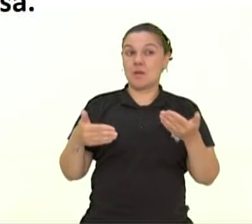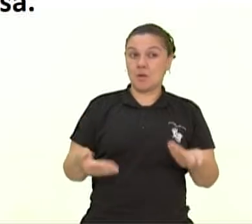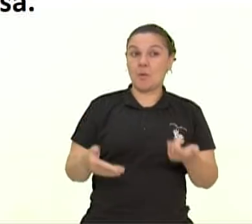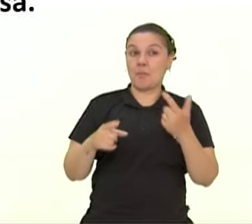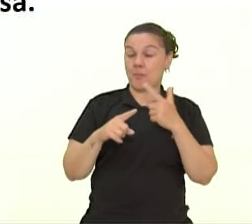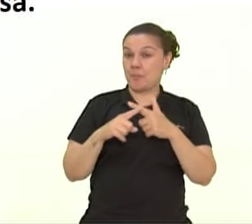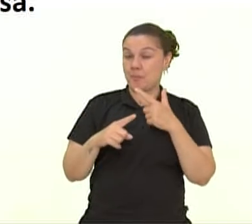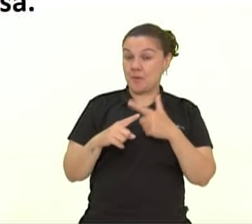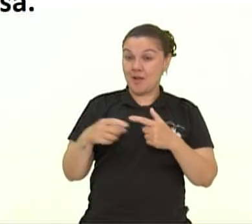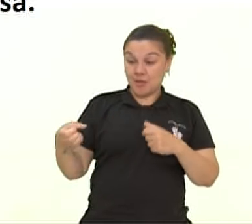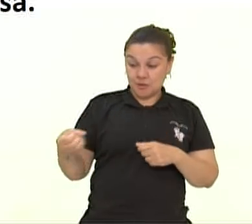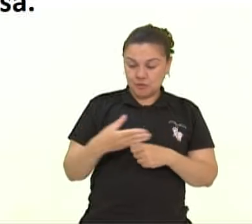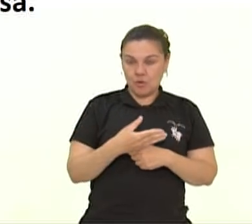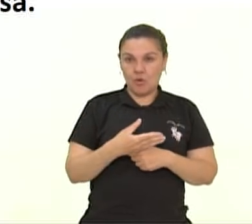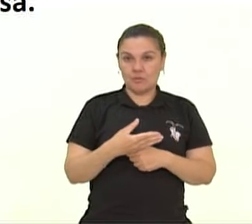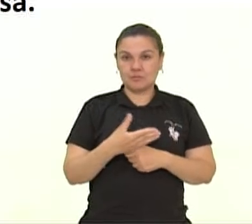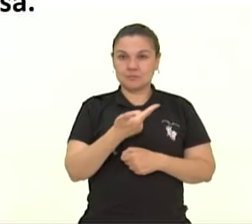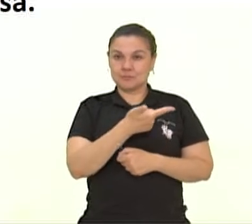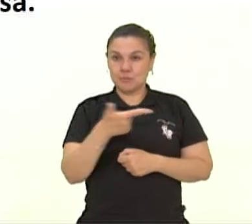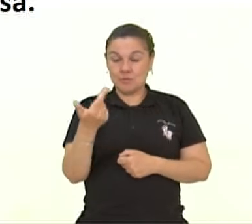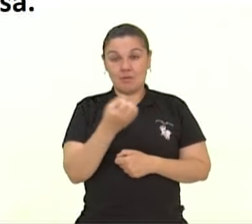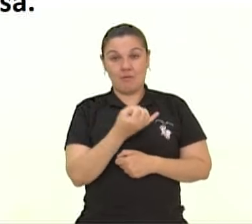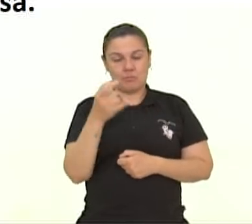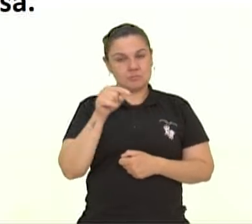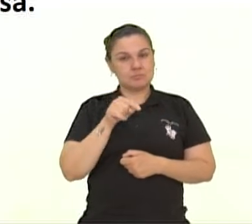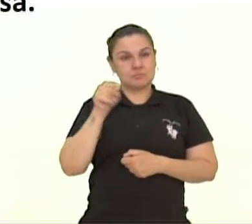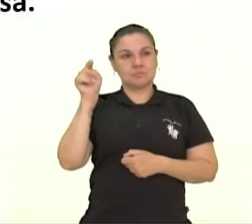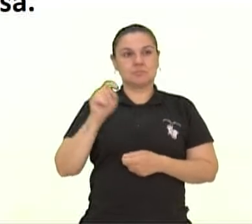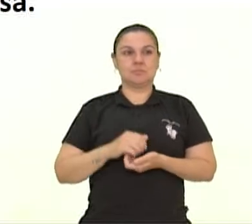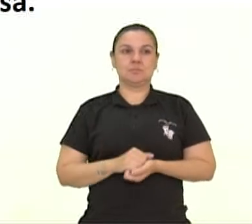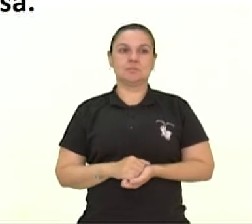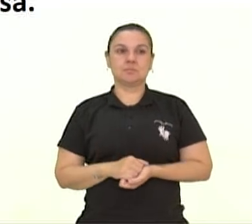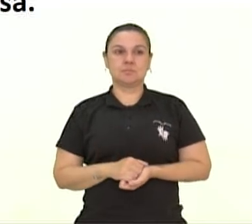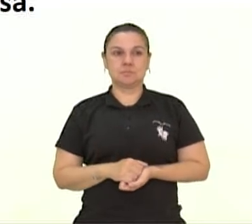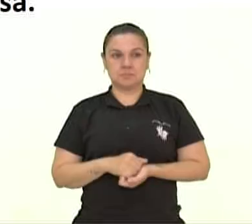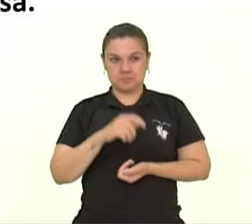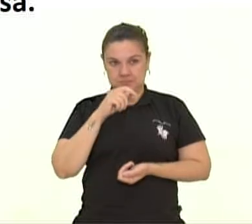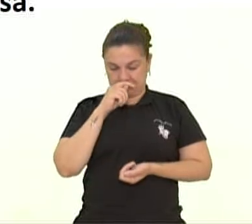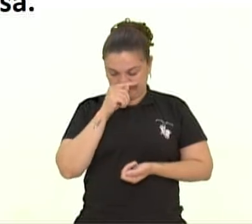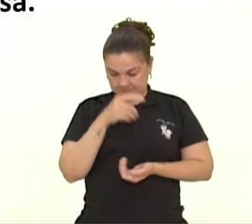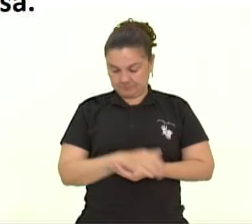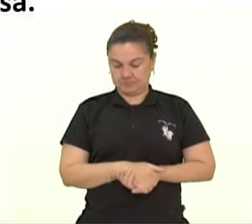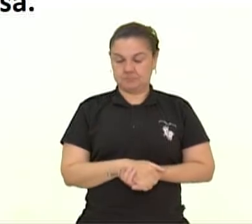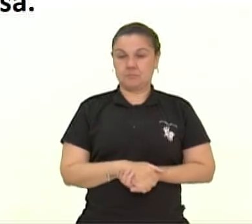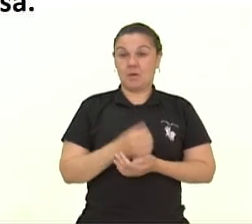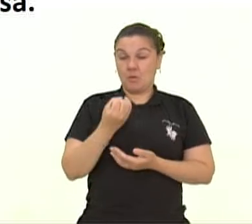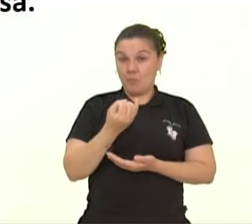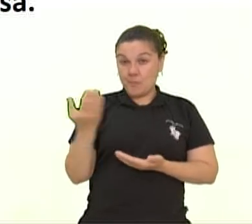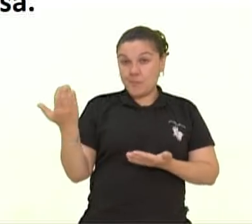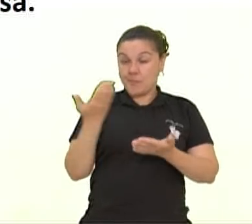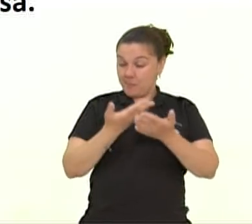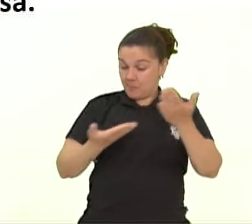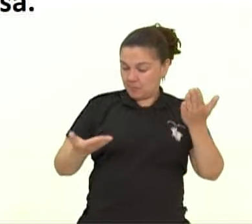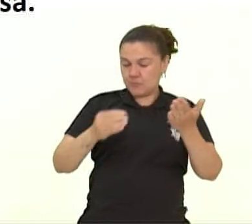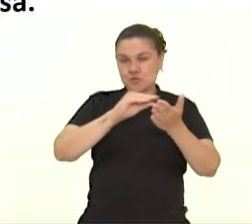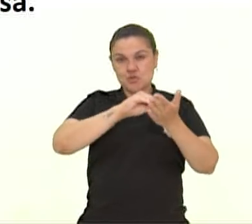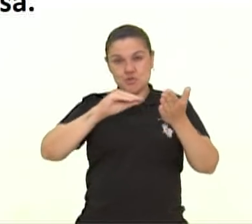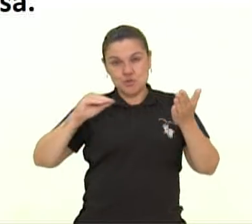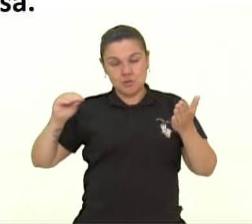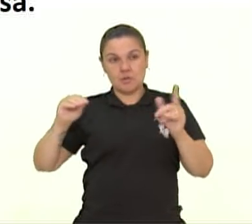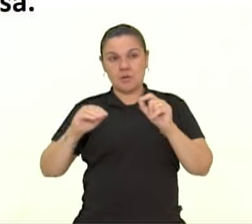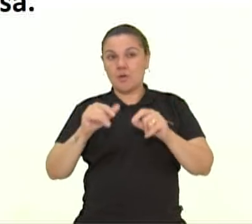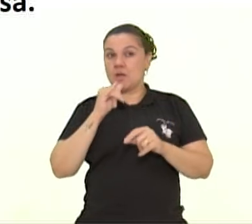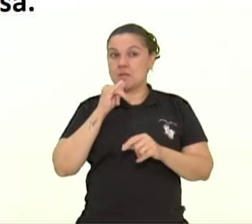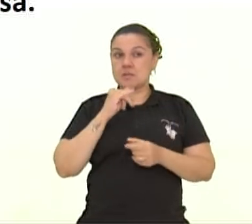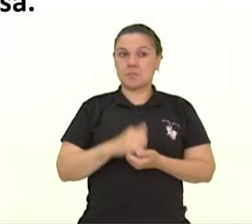na nova reforma não se admite mais determinados acentos. Né? Então, algumas palavras que perderam os acentos diferenciais são,